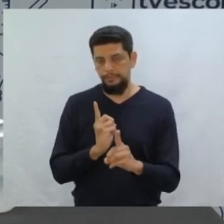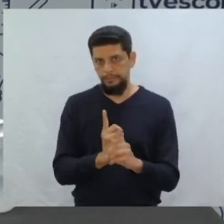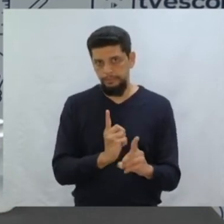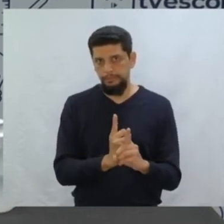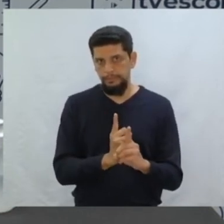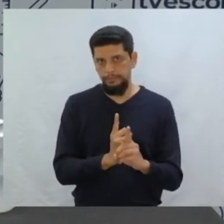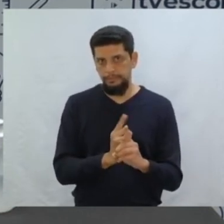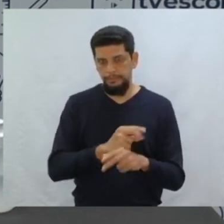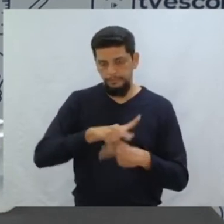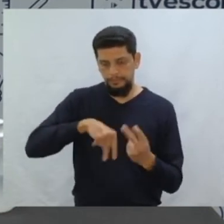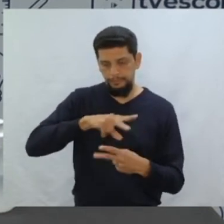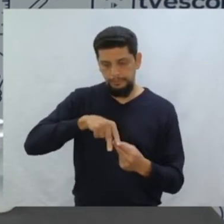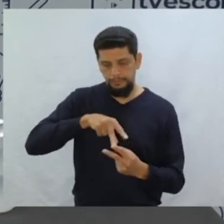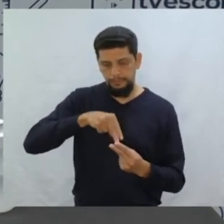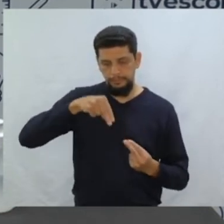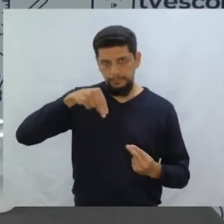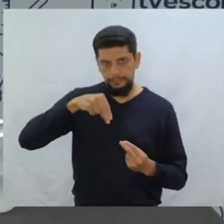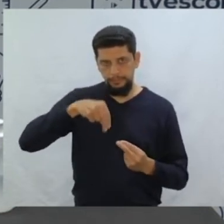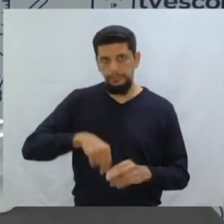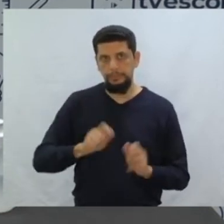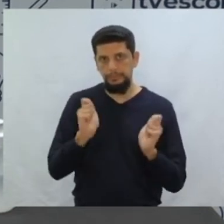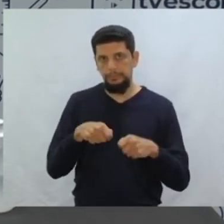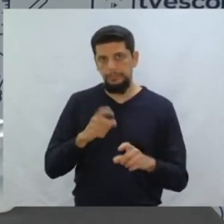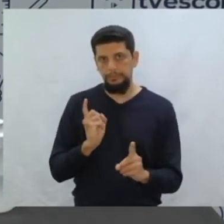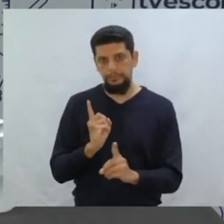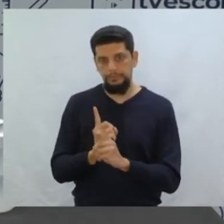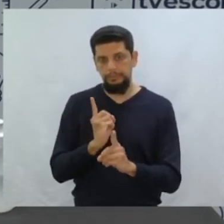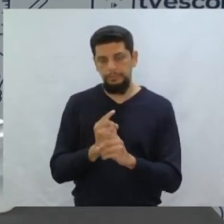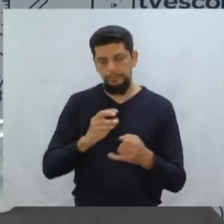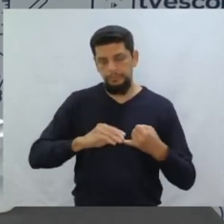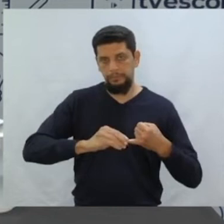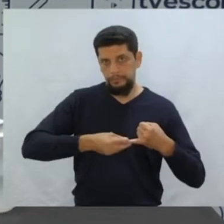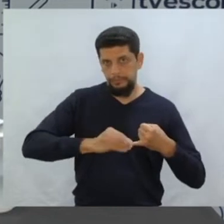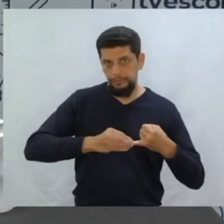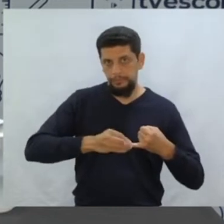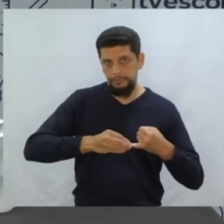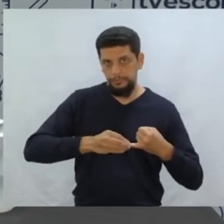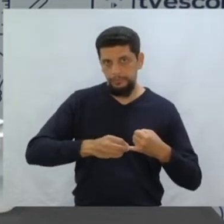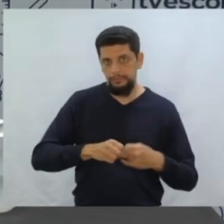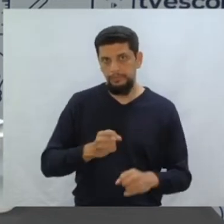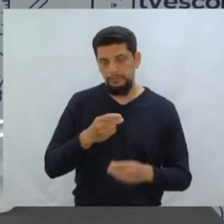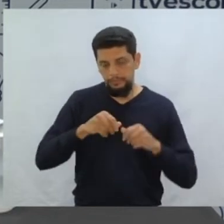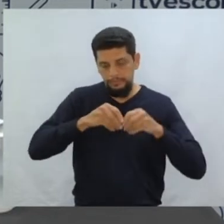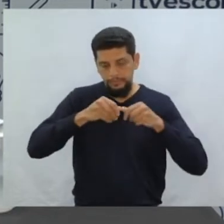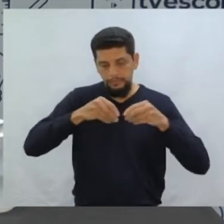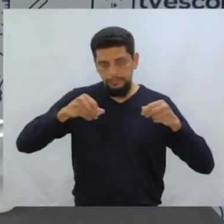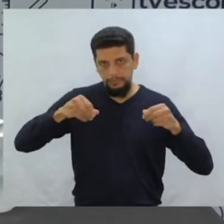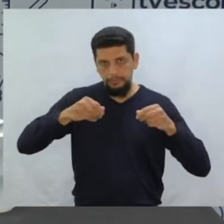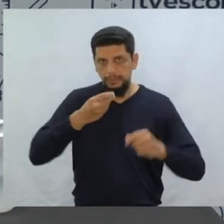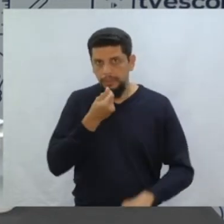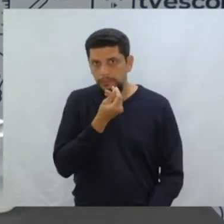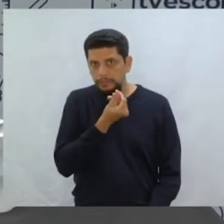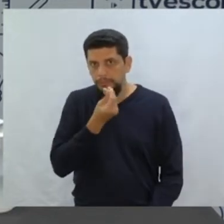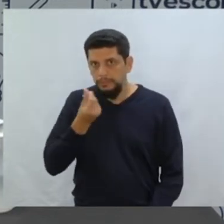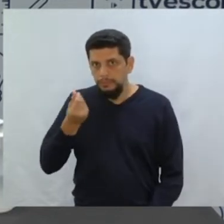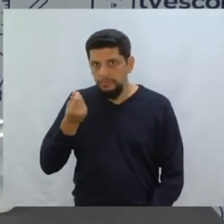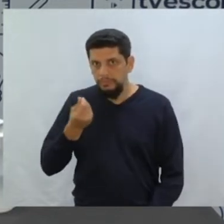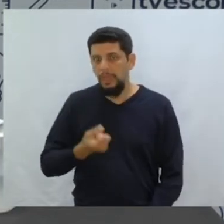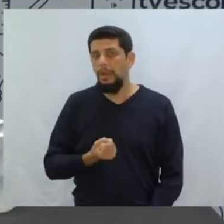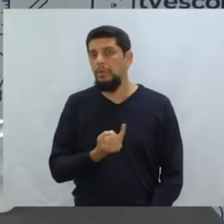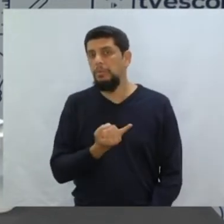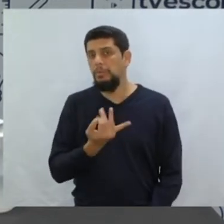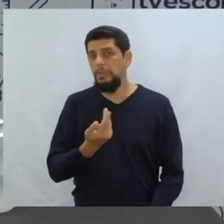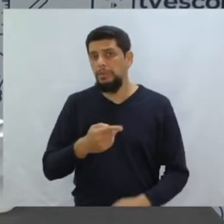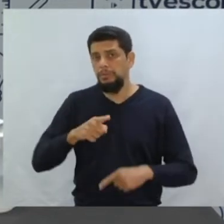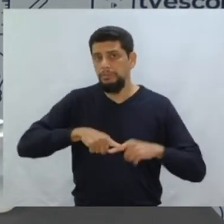ter encontrado na casa de vocês macarrão, podem ter encontrado feijão, sal,